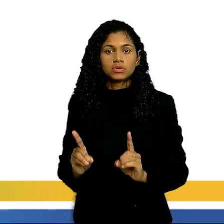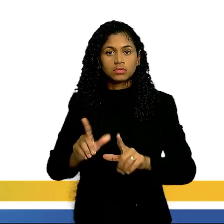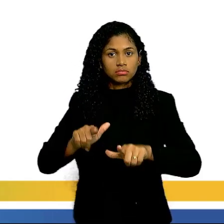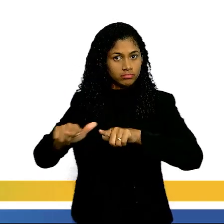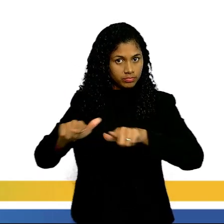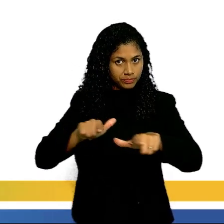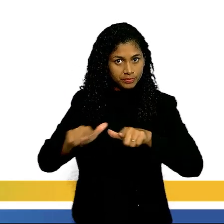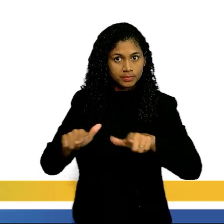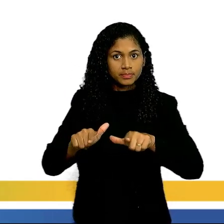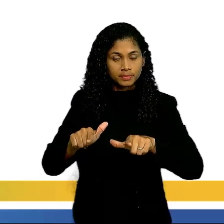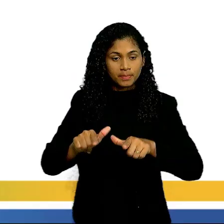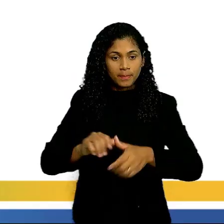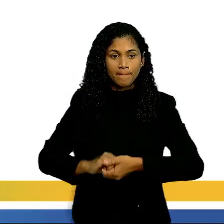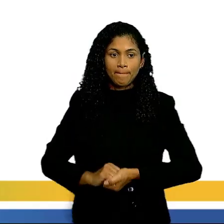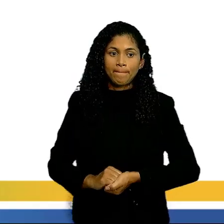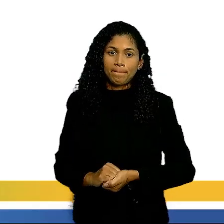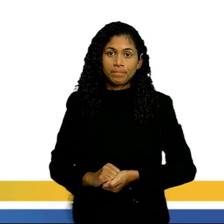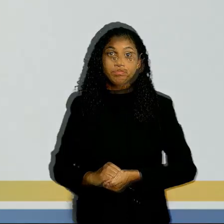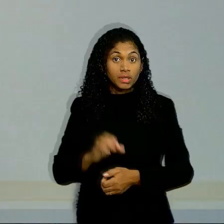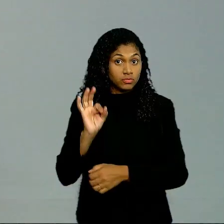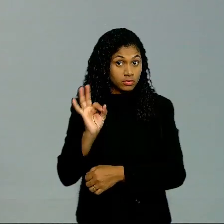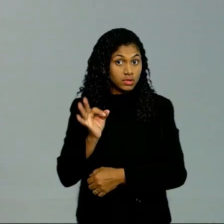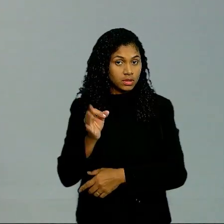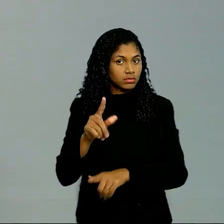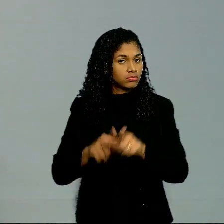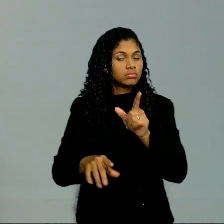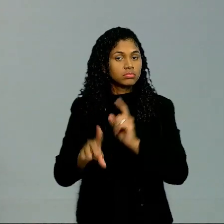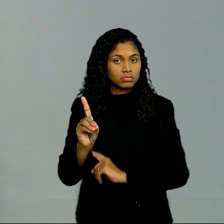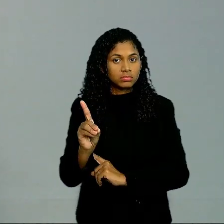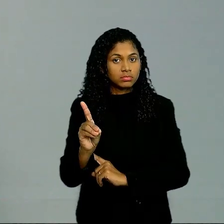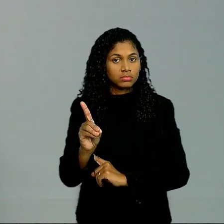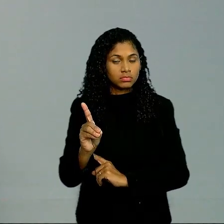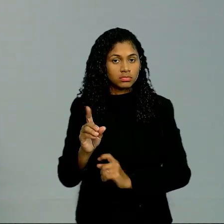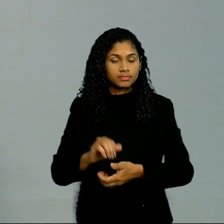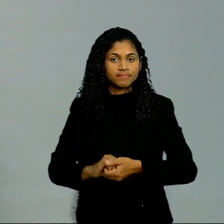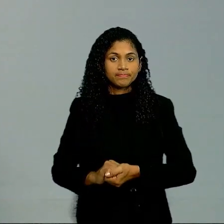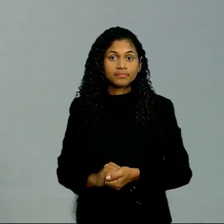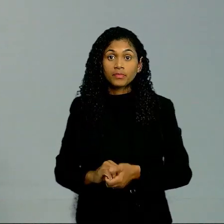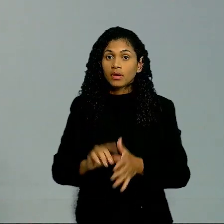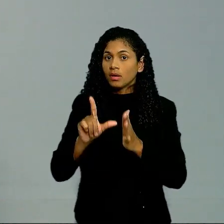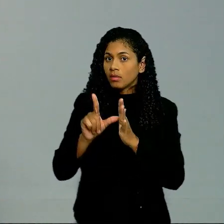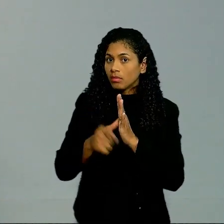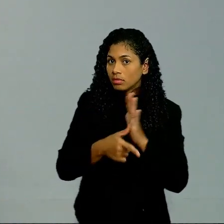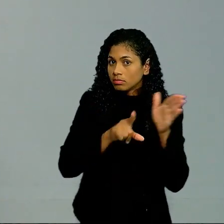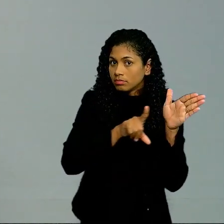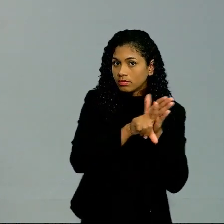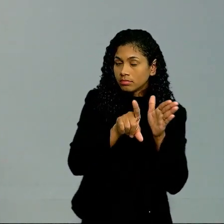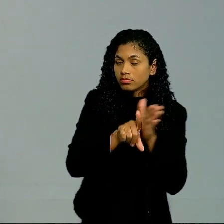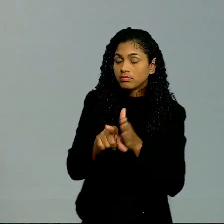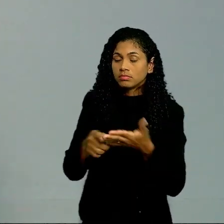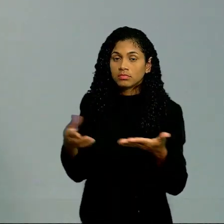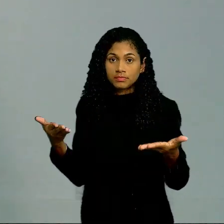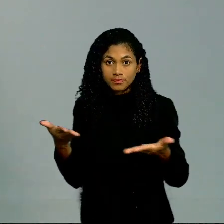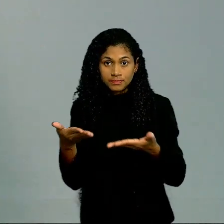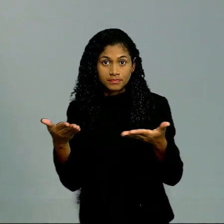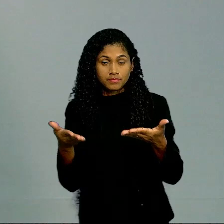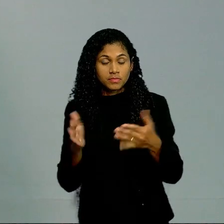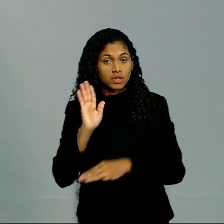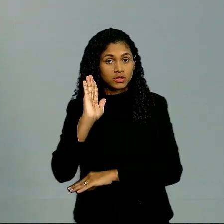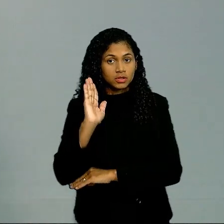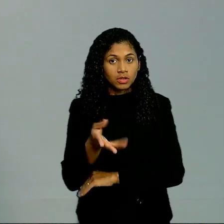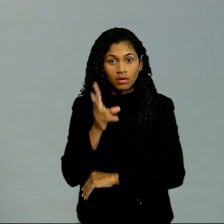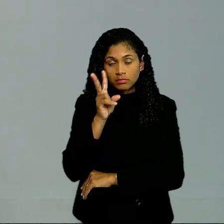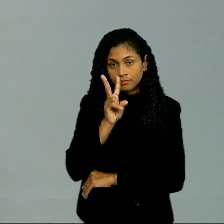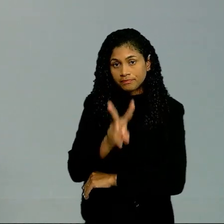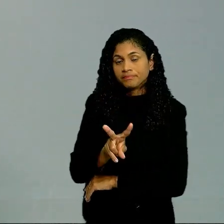trabalhador, certo? Bom, vamos então para a nossa próxima questão de hoje. A gente já viu, né,